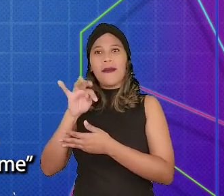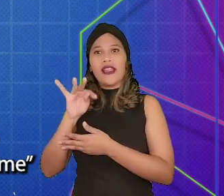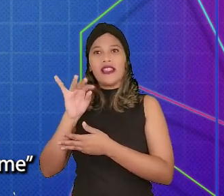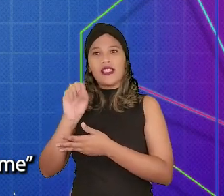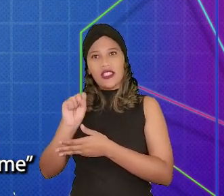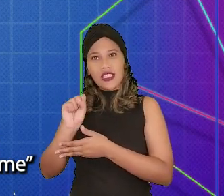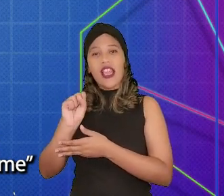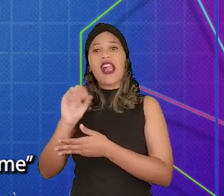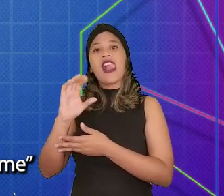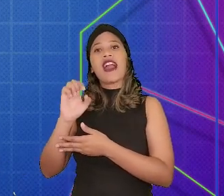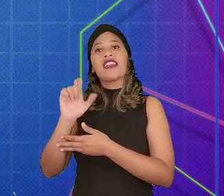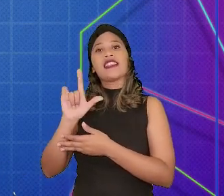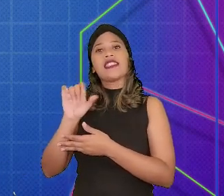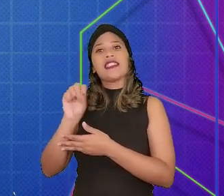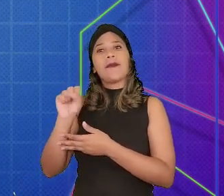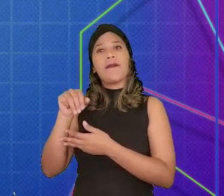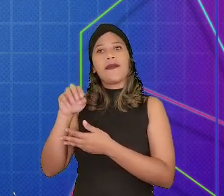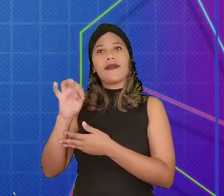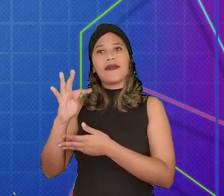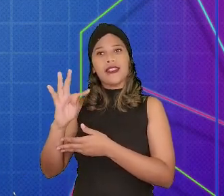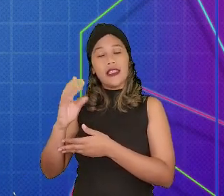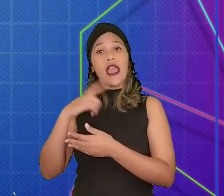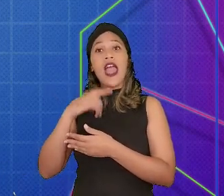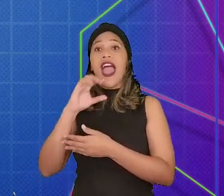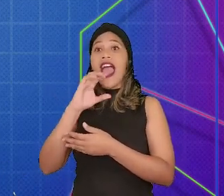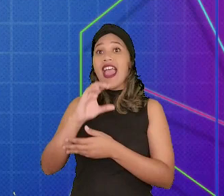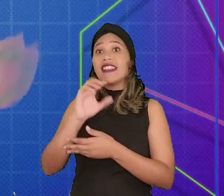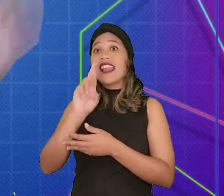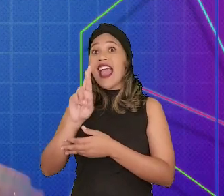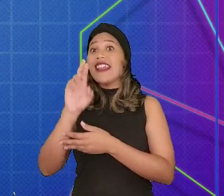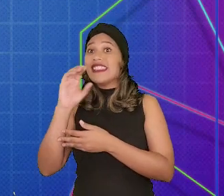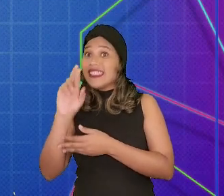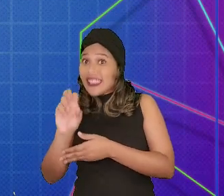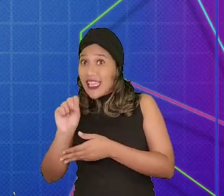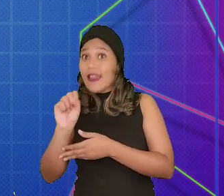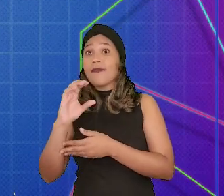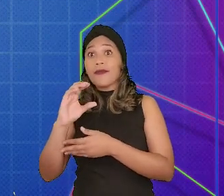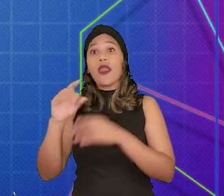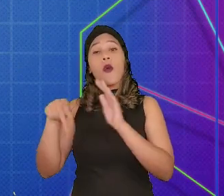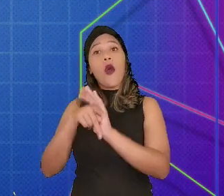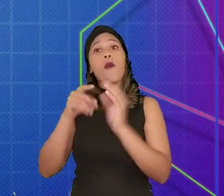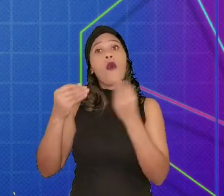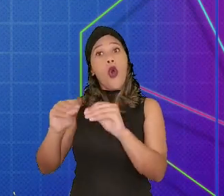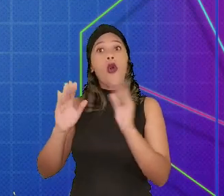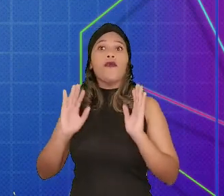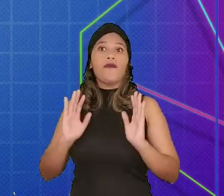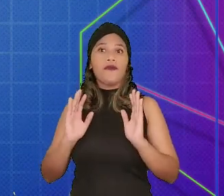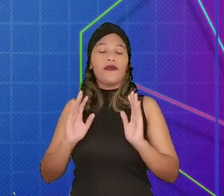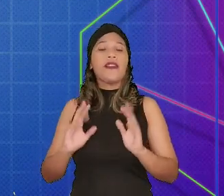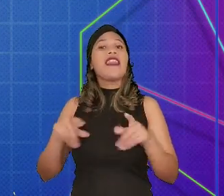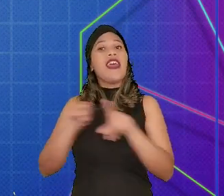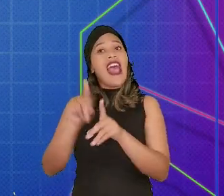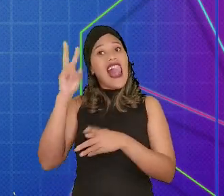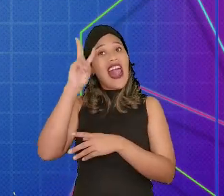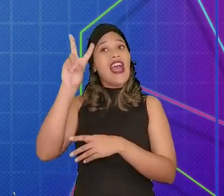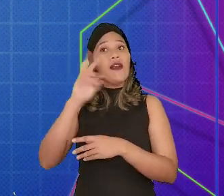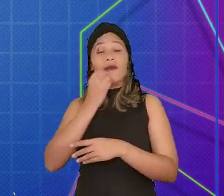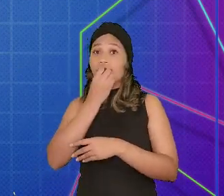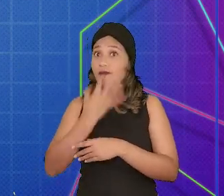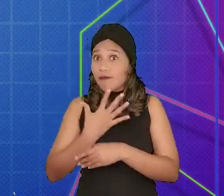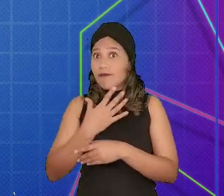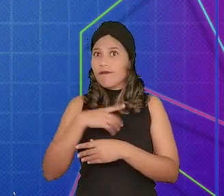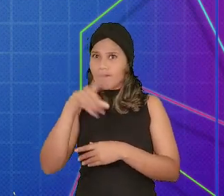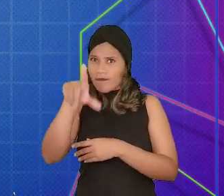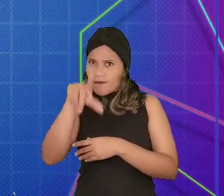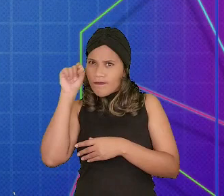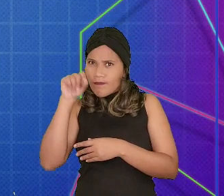document.getElementsByClassName, que vai atribuir o src a outra foto. Outro fator importante a ser lembrado é que